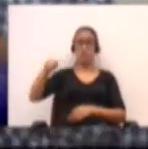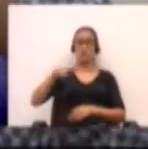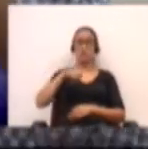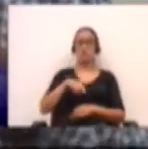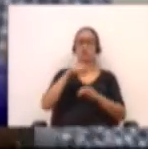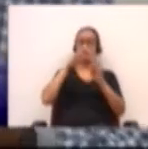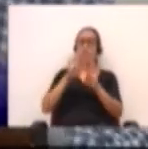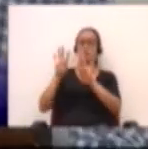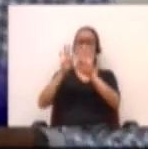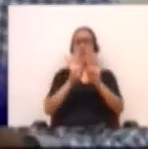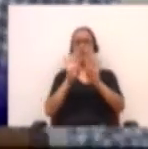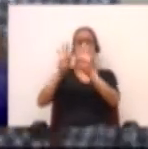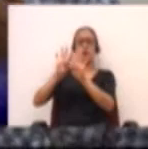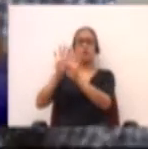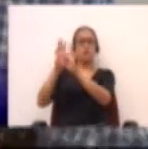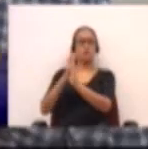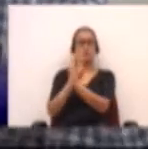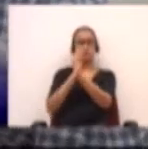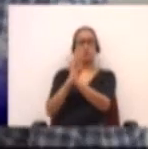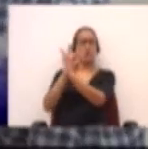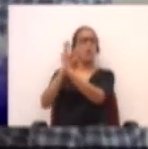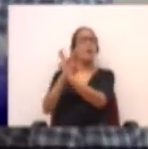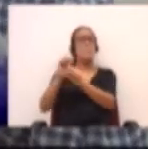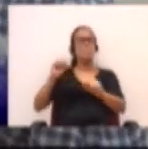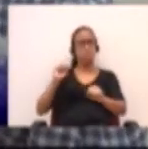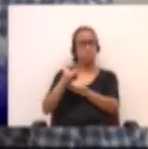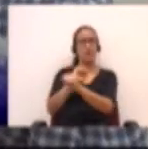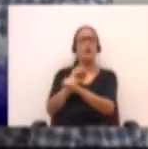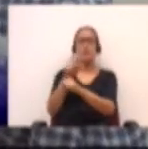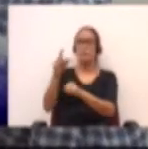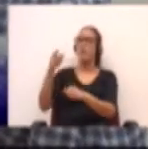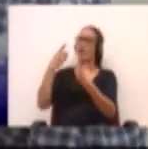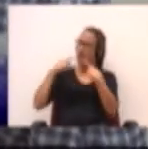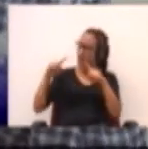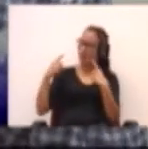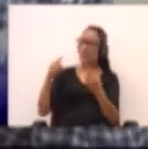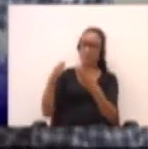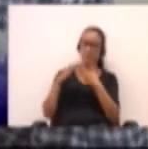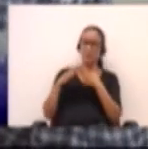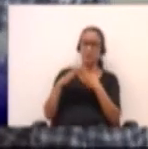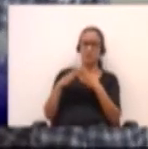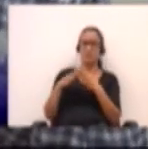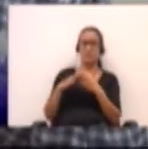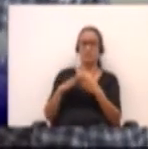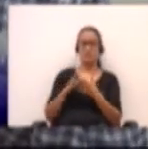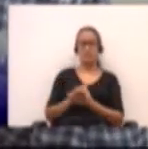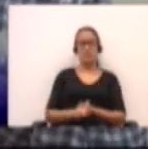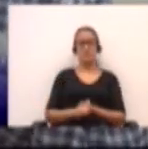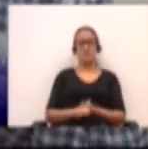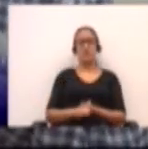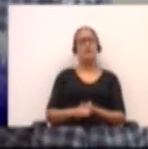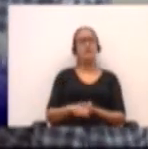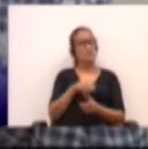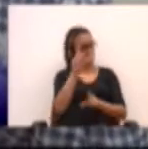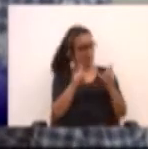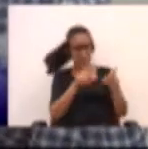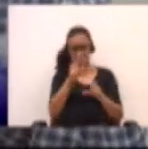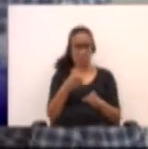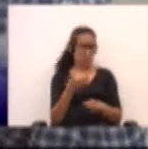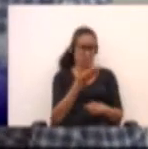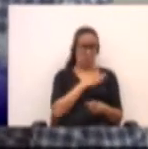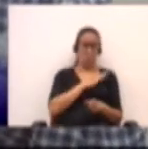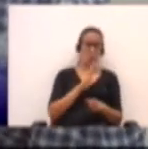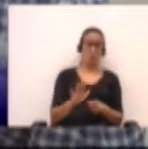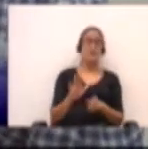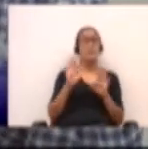gente. Tem alguém que torce o nariz, não gosta, sabe, de falar de reforma agrária. Mas Deus não deixou a escritura, deixou a terra para